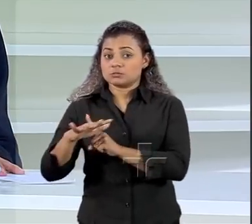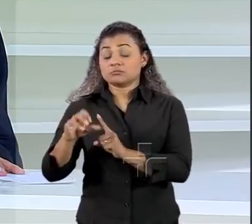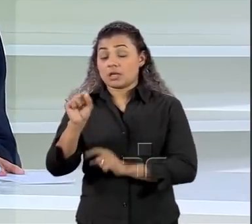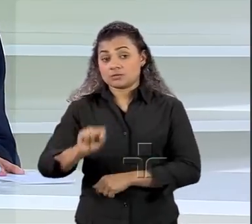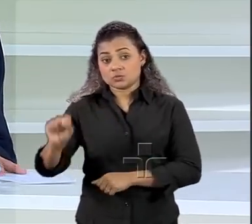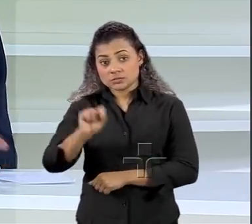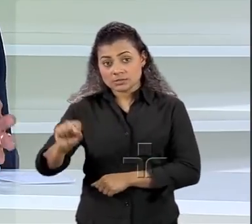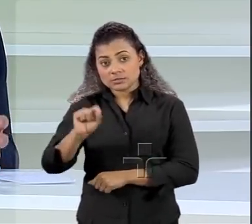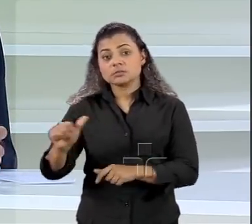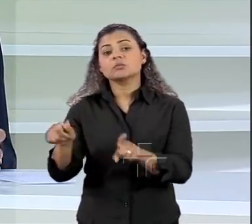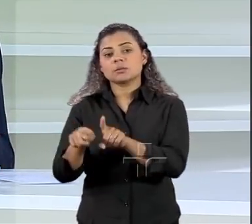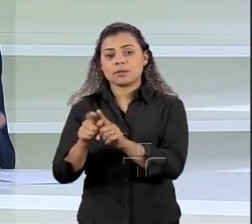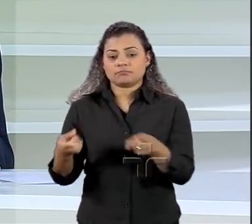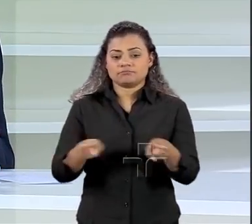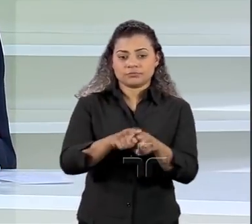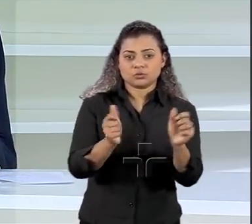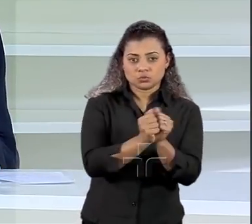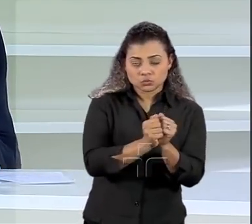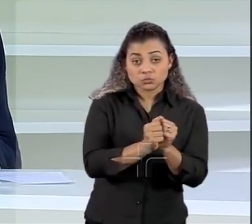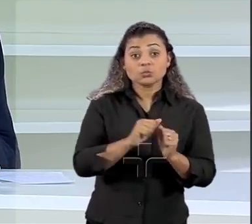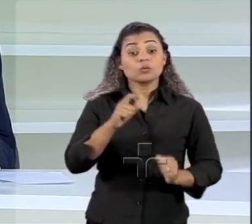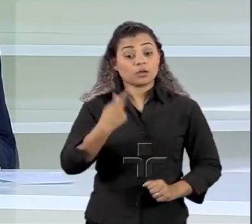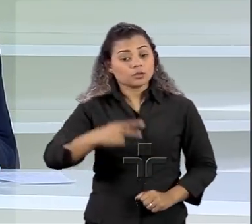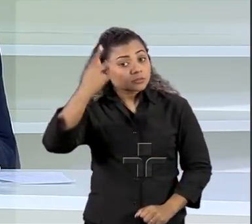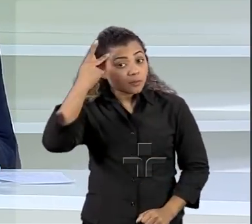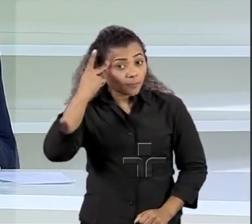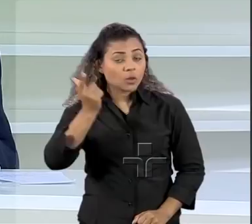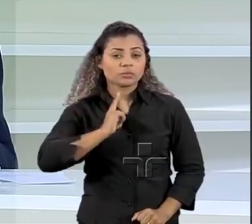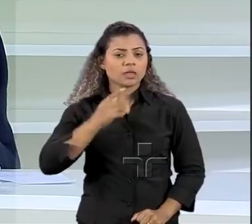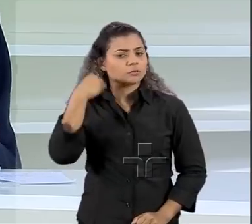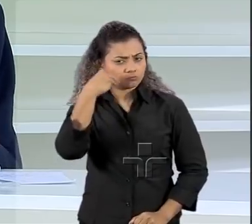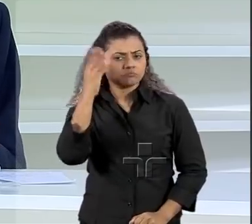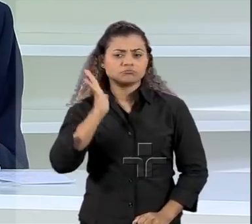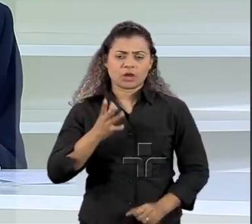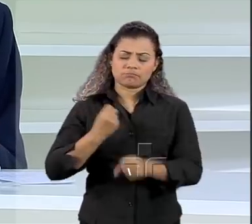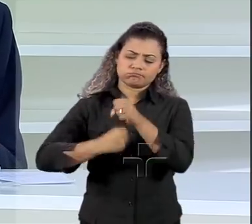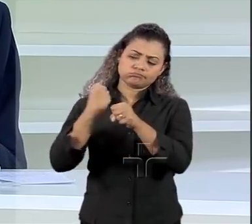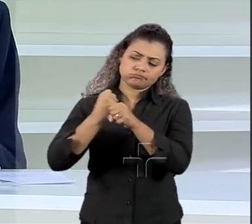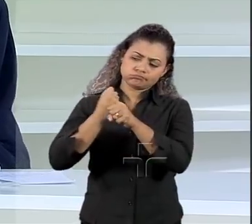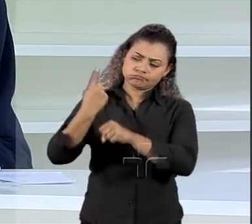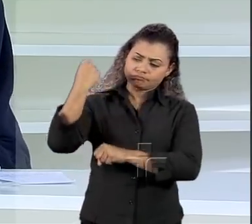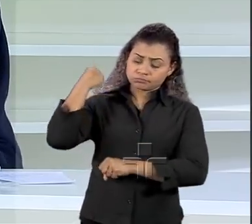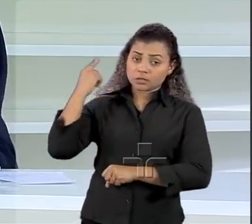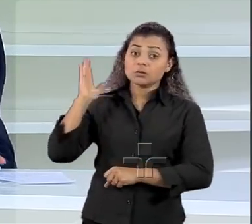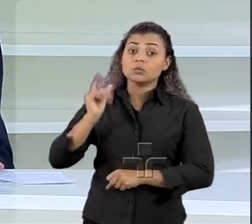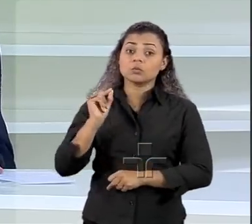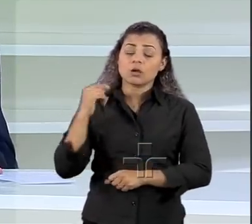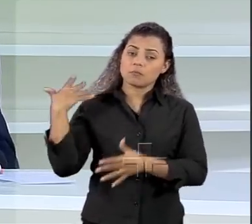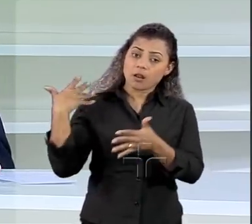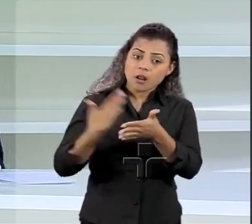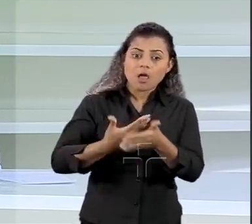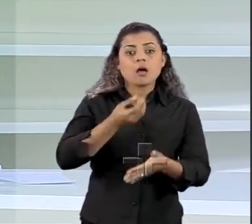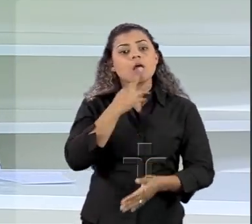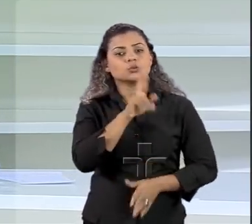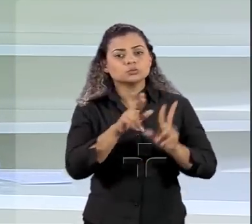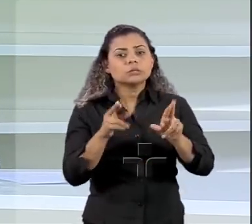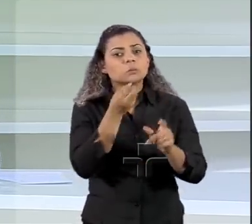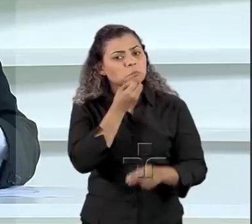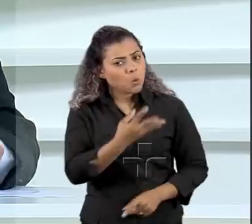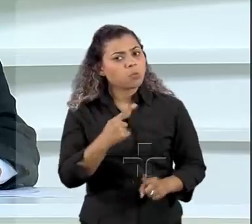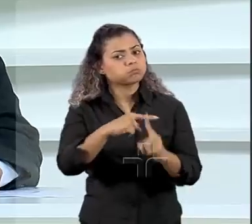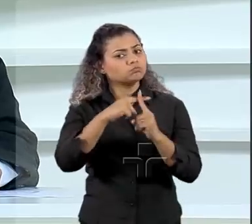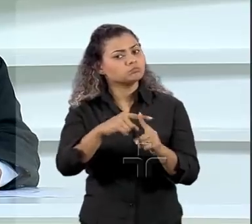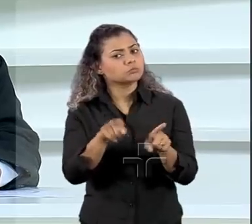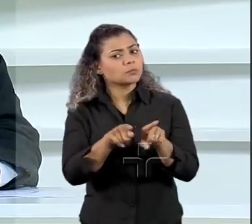sucesso. Então, o Estado de São Paulo tem experiência no ataque a esses problemas de primeira infância, com resultados muito adequados.